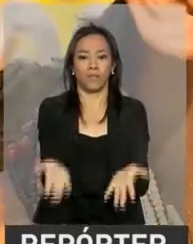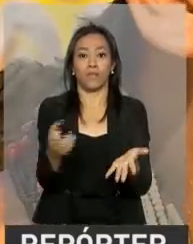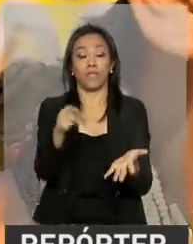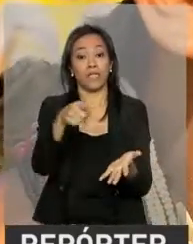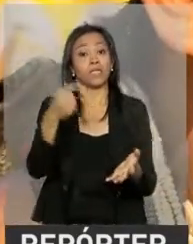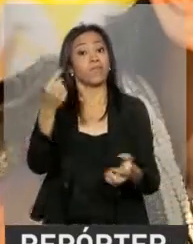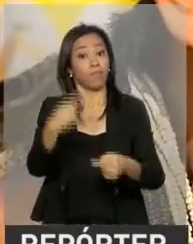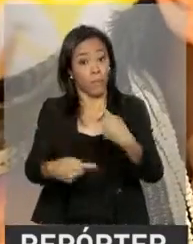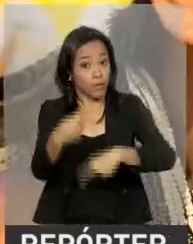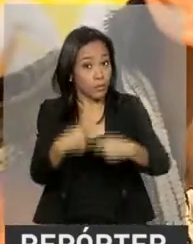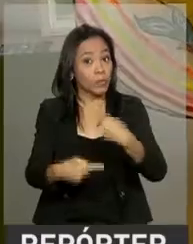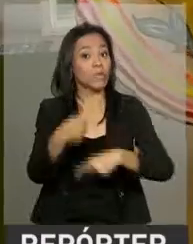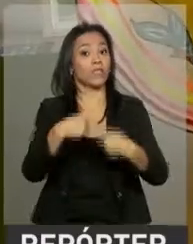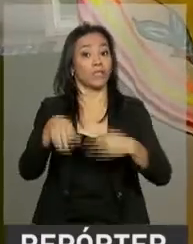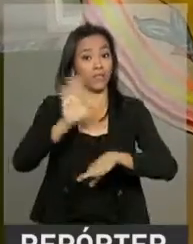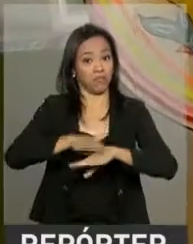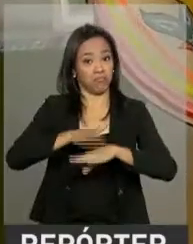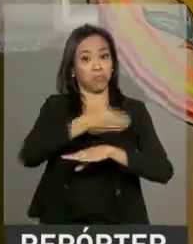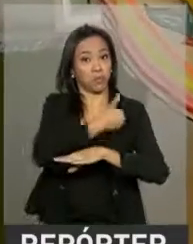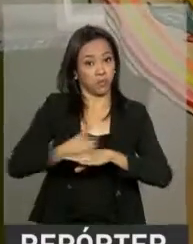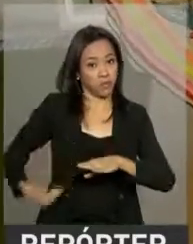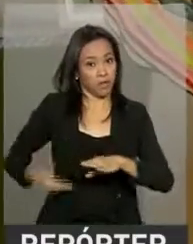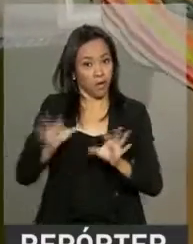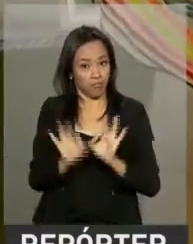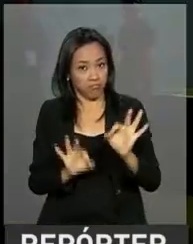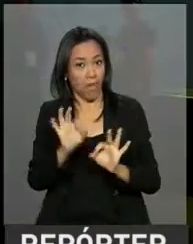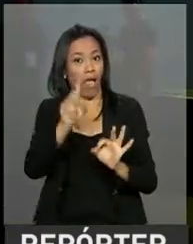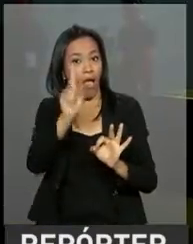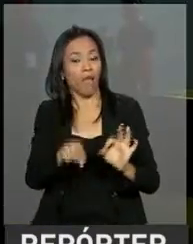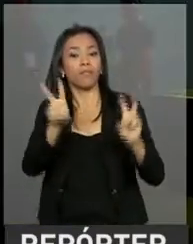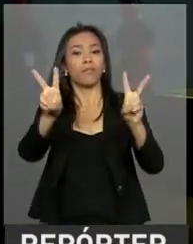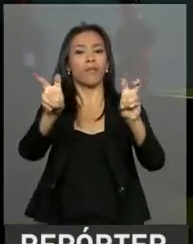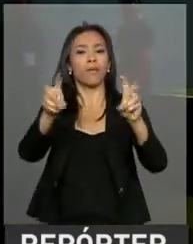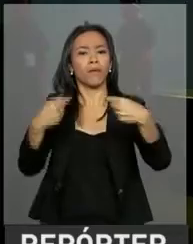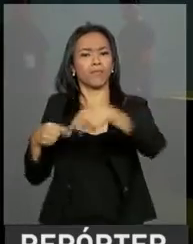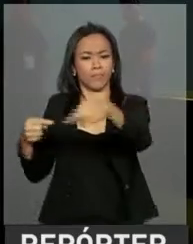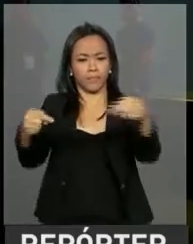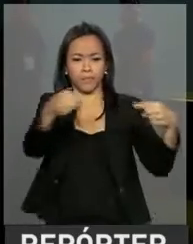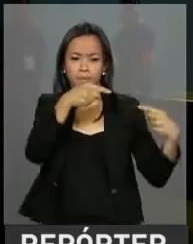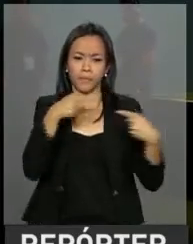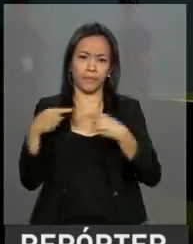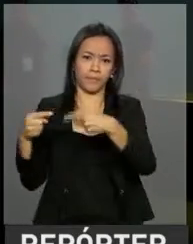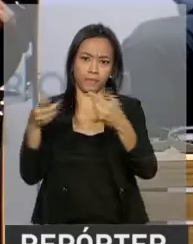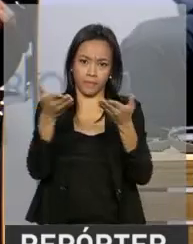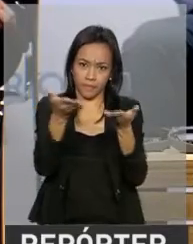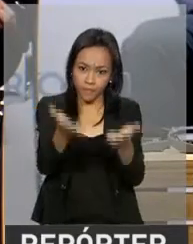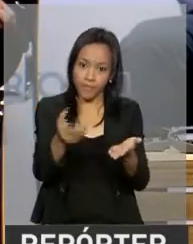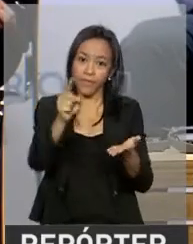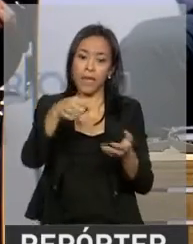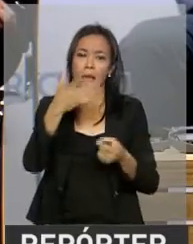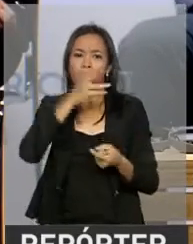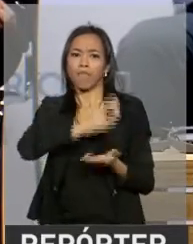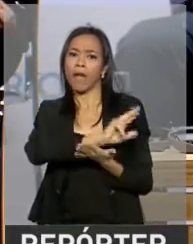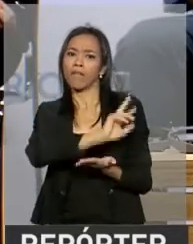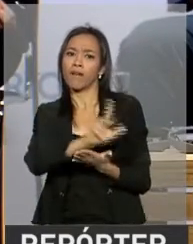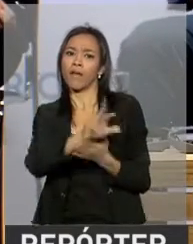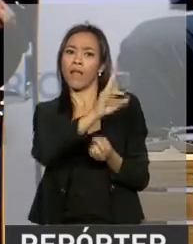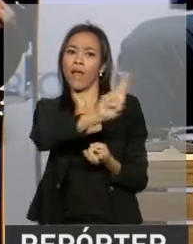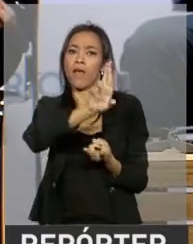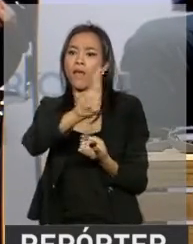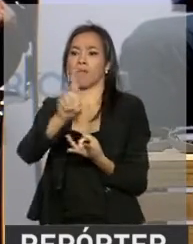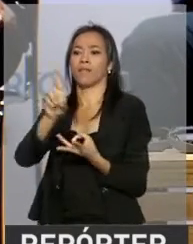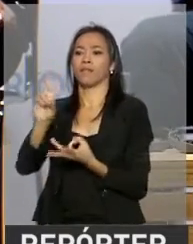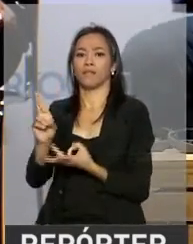as políticas públicas voltadas para essas comunidades foram tema do debate parceiros da natureza representantes das associações